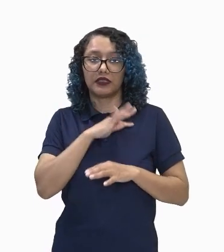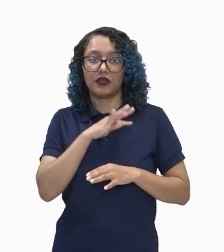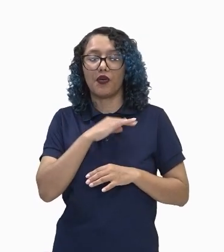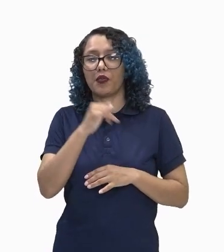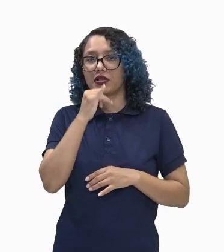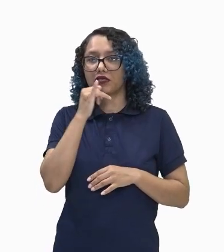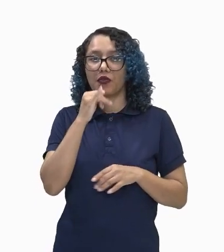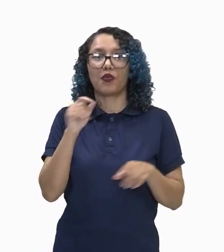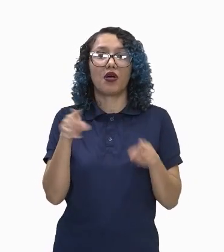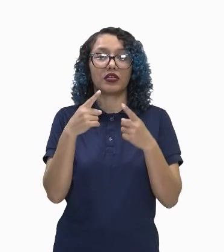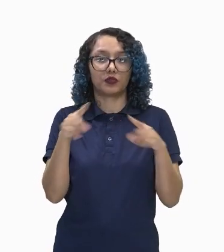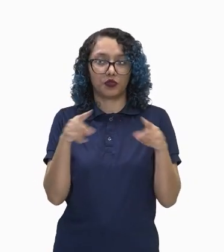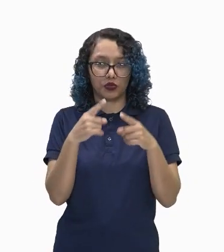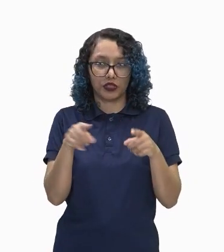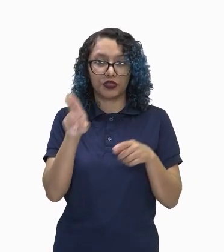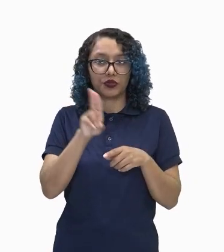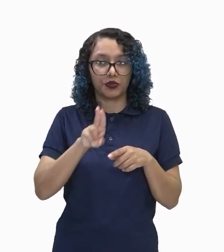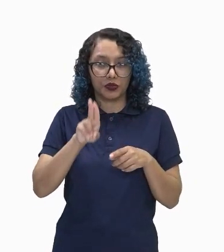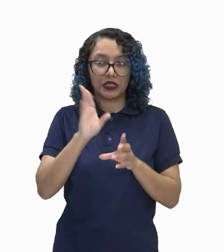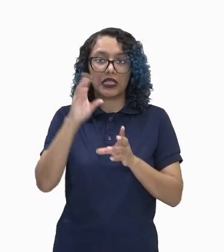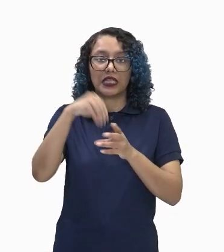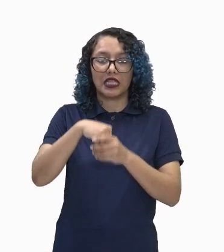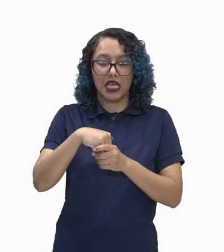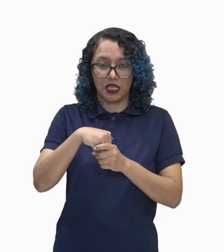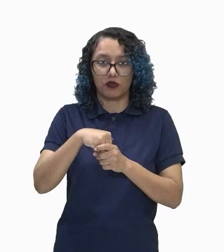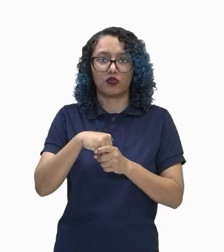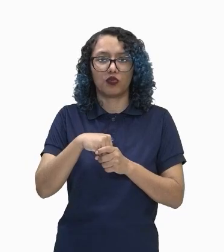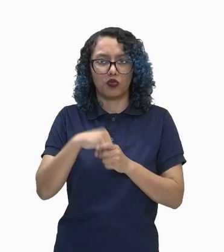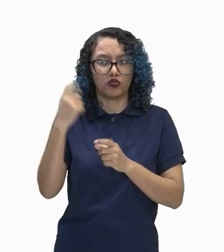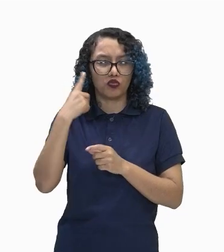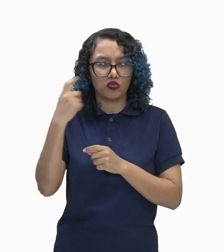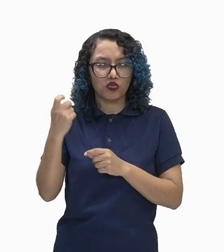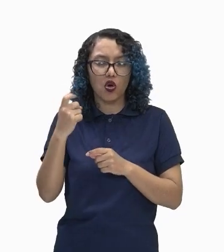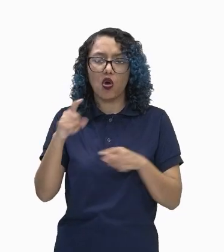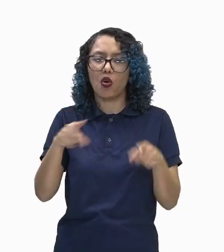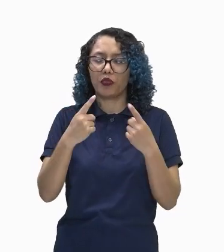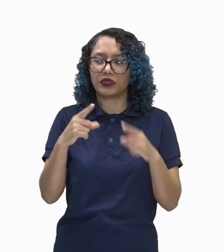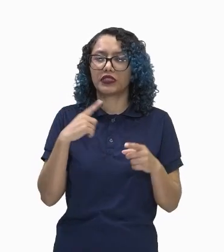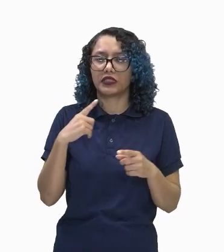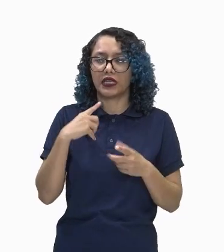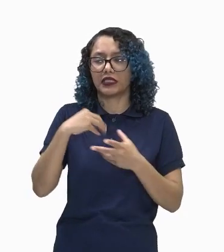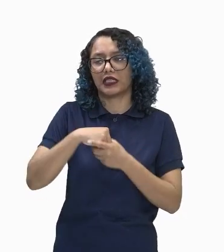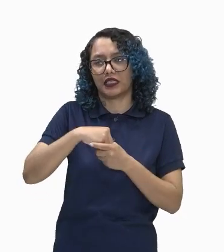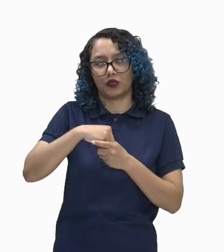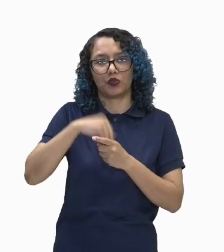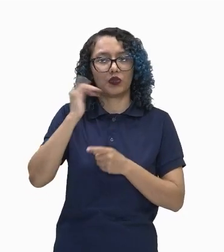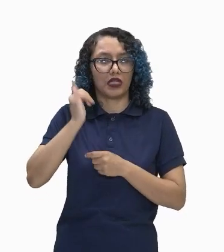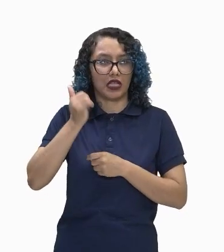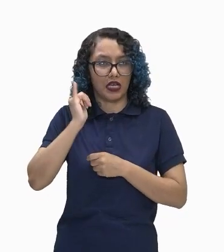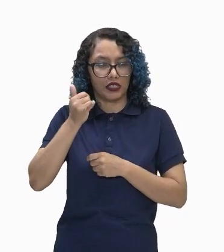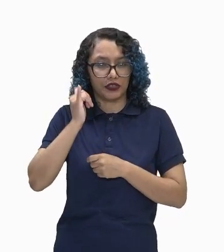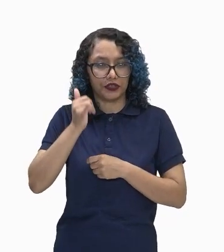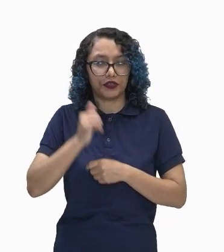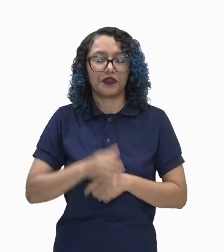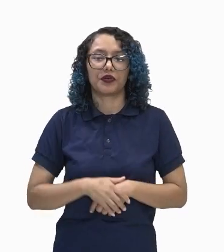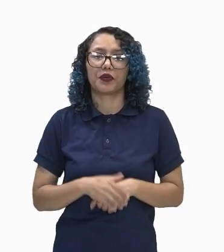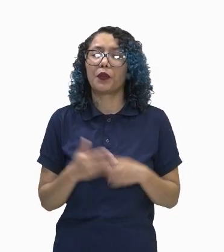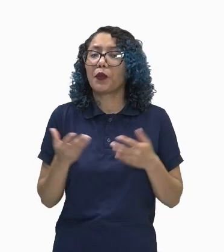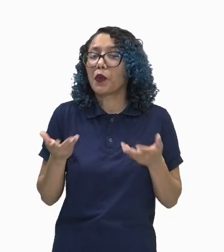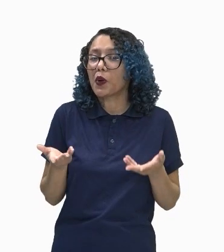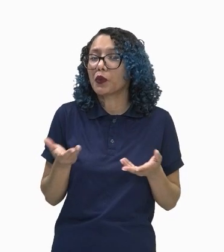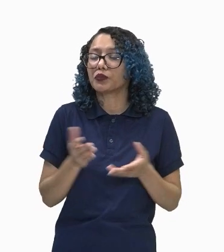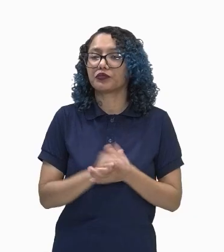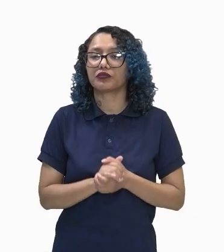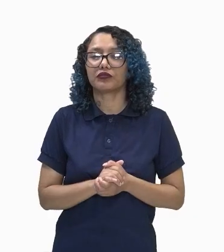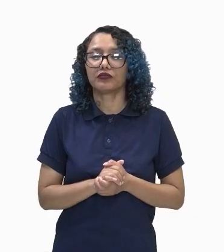né? Ali os áudios, as músicas presentes nessa narrativa audiovisual, né? É